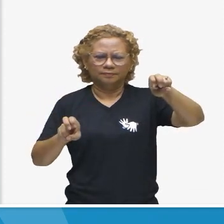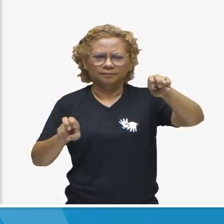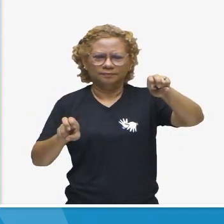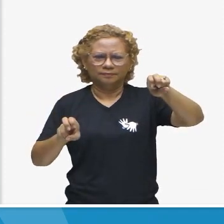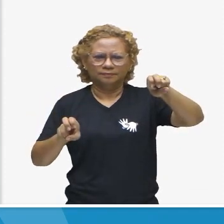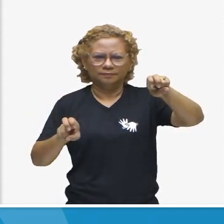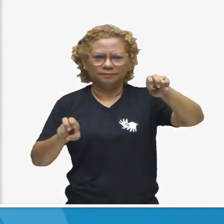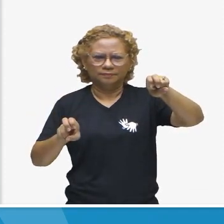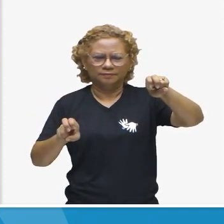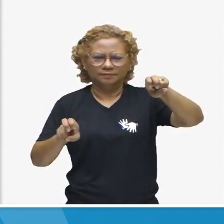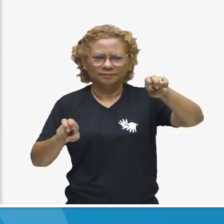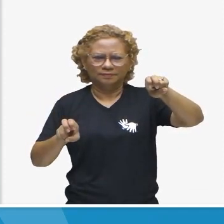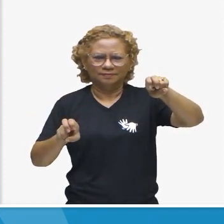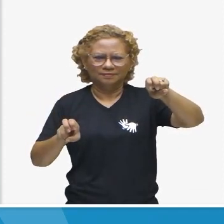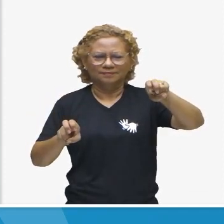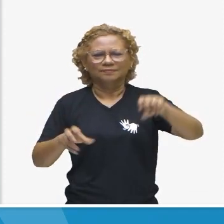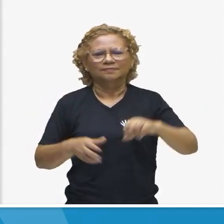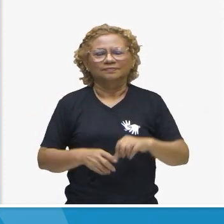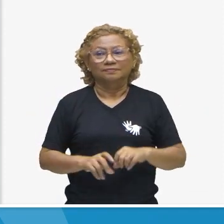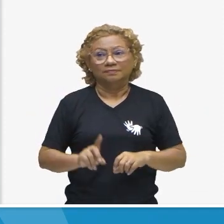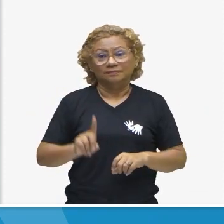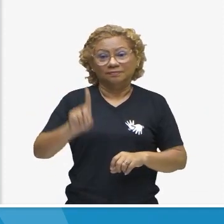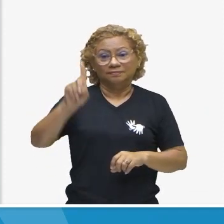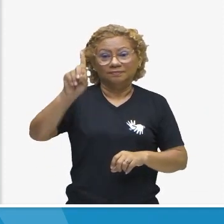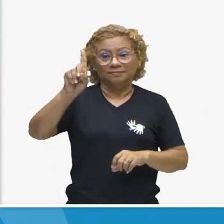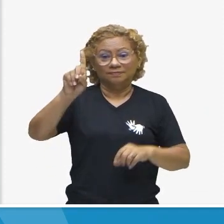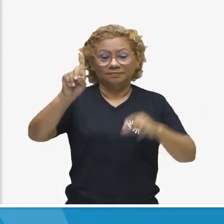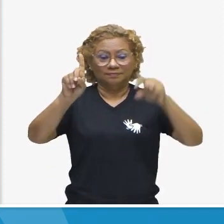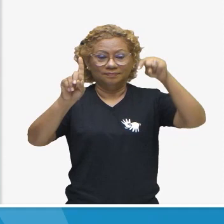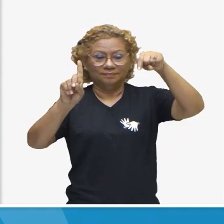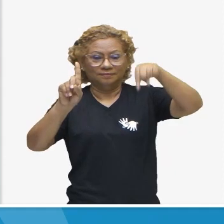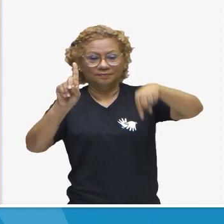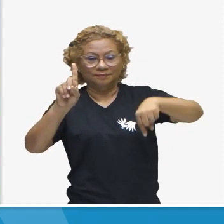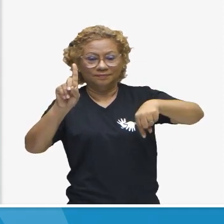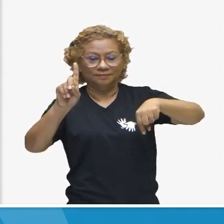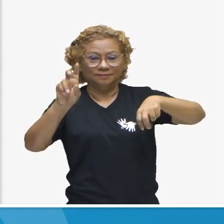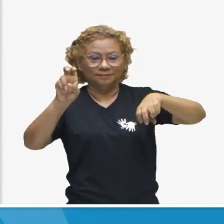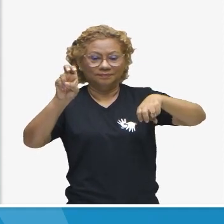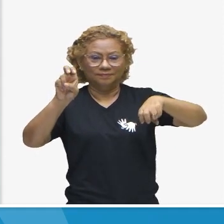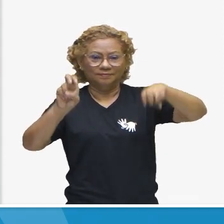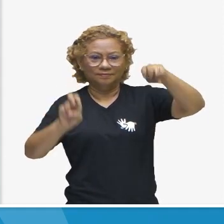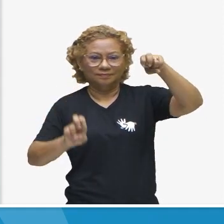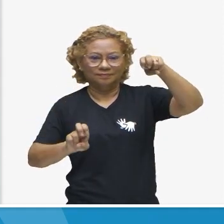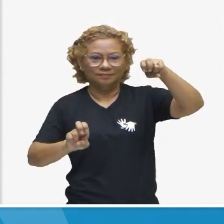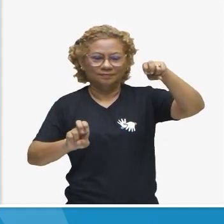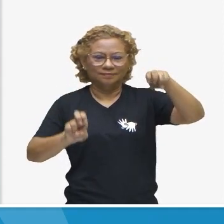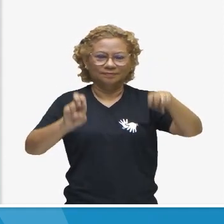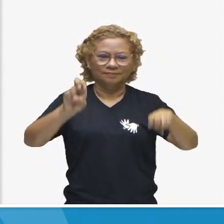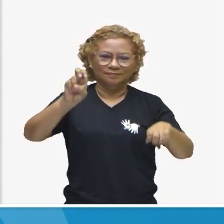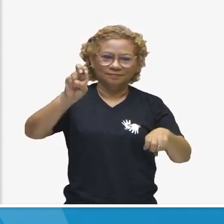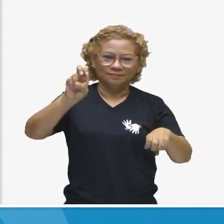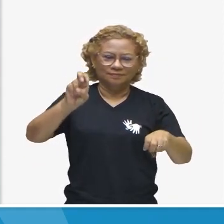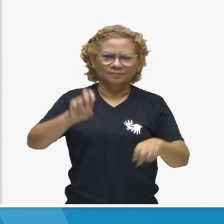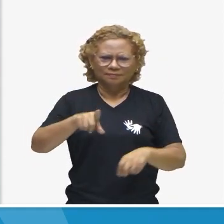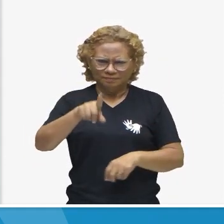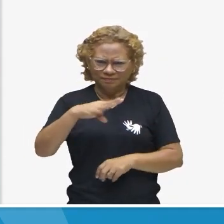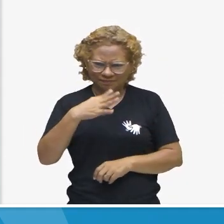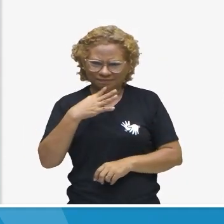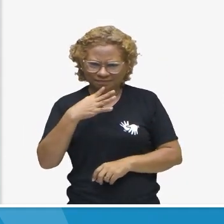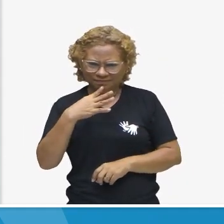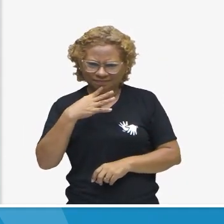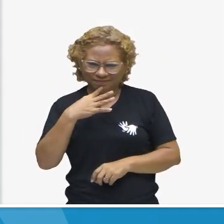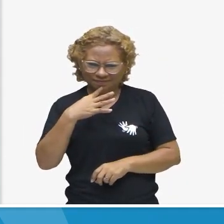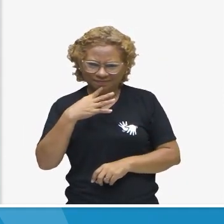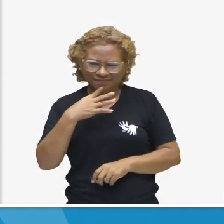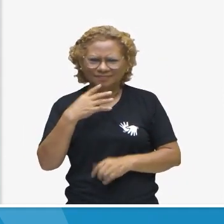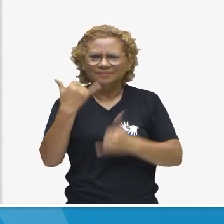oposta, realizando assim o movimento da gangorra. Então, para quem ainda não conhece a gangorra é esse